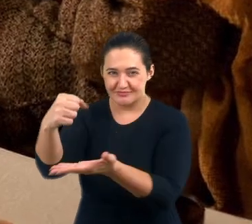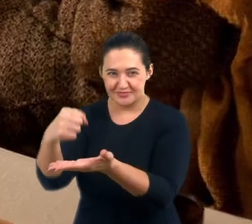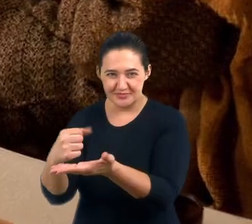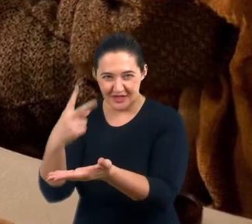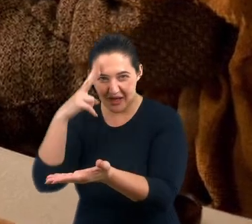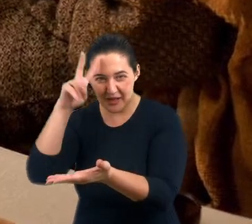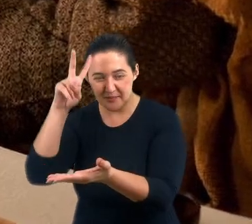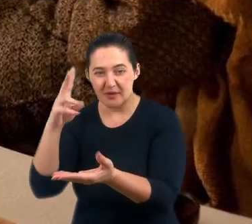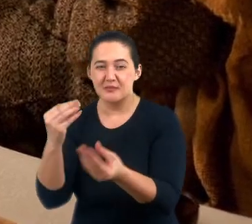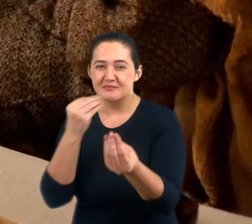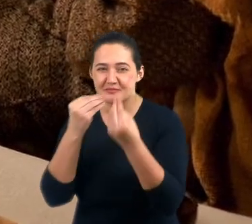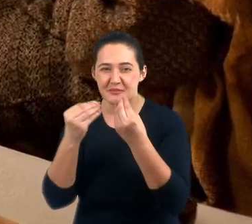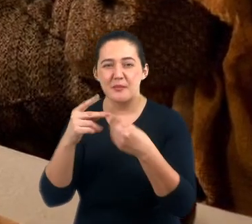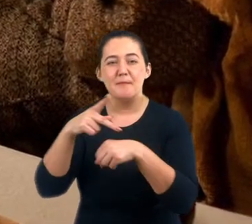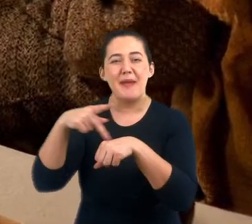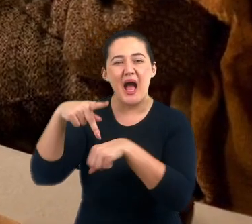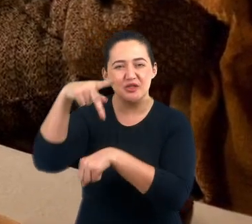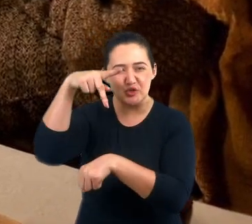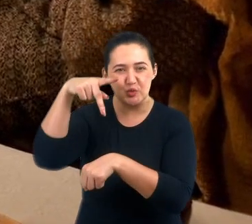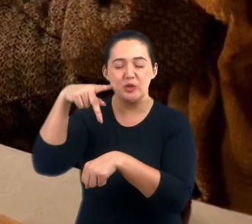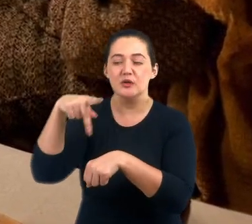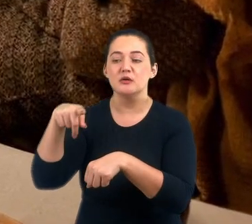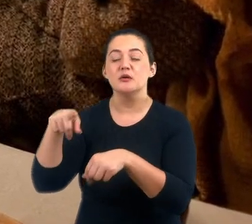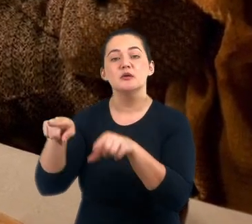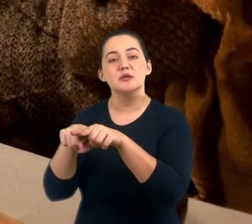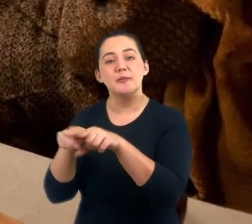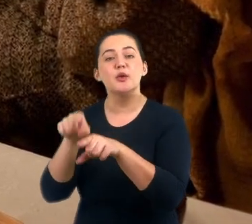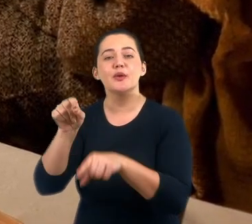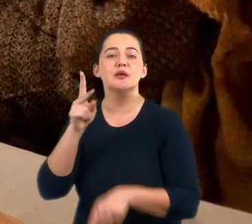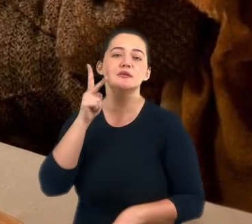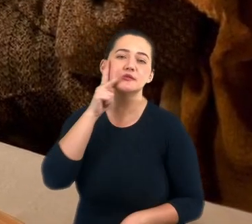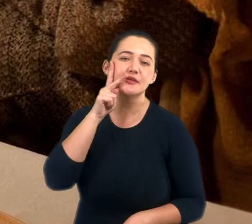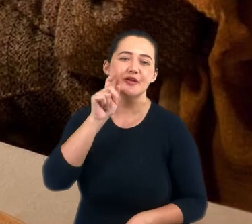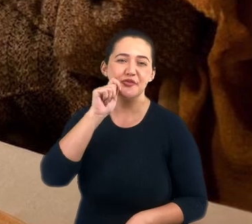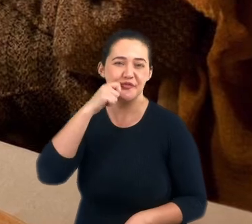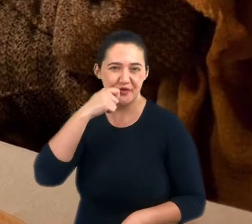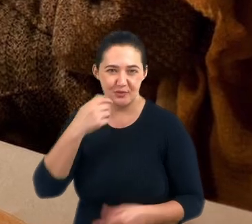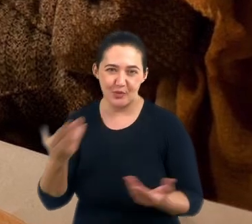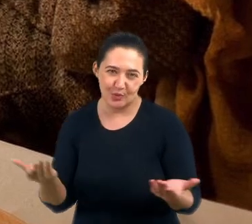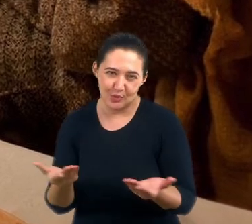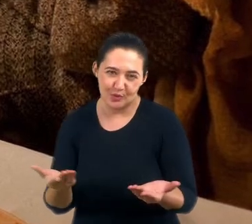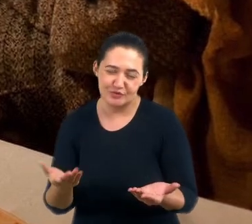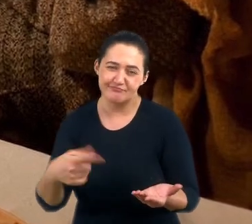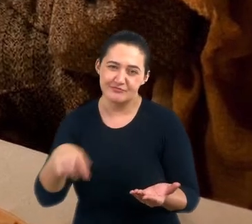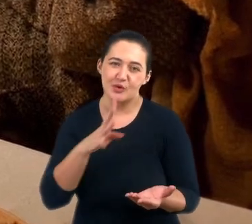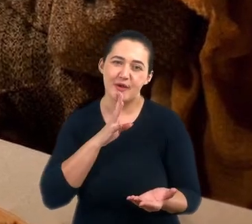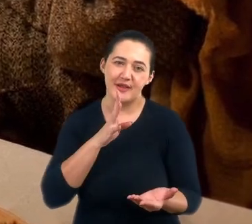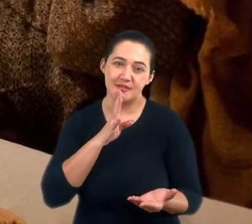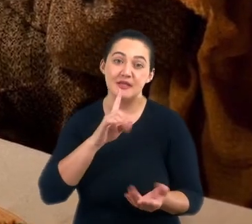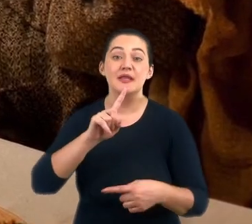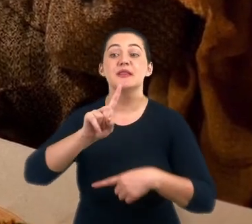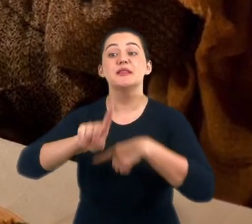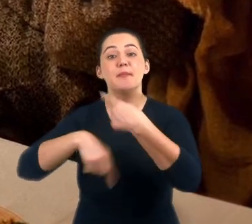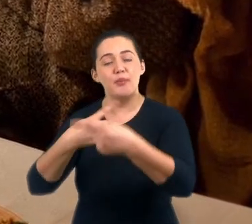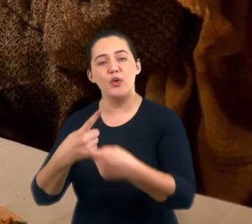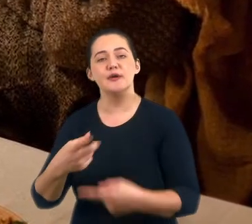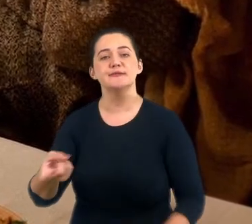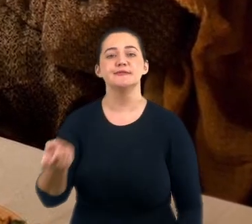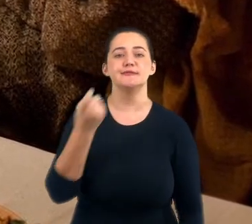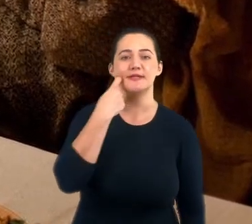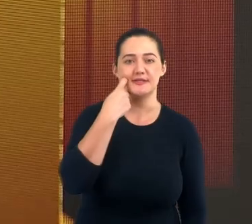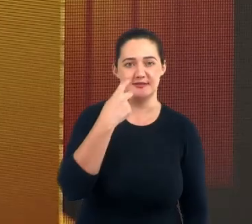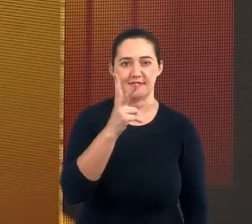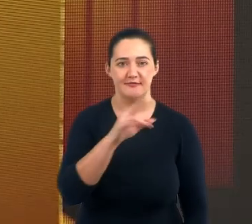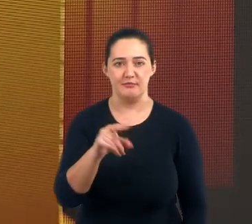discípulos, instituindo a partir dela a Santa Ceia cristã como nós a conhecemos. E na manhã seguinte, ele foi finalmente